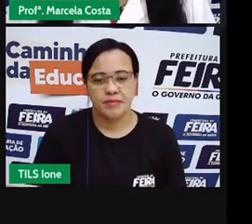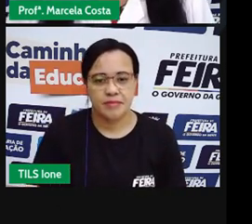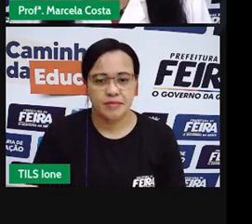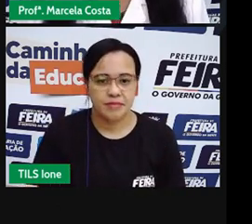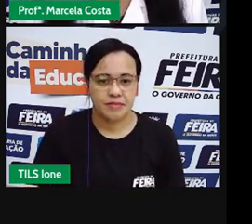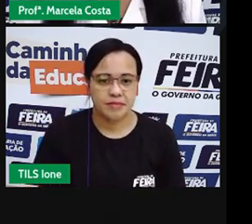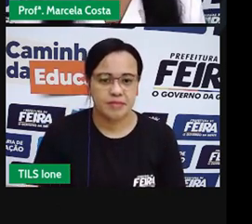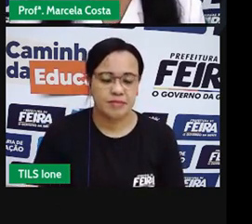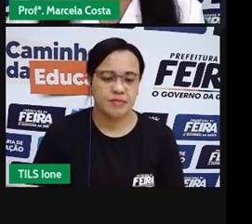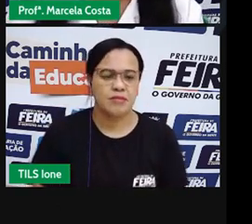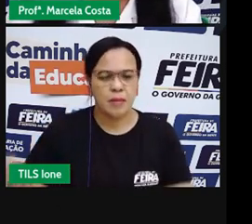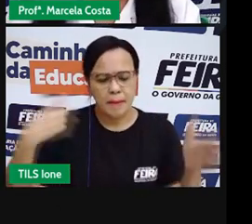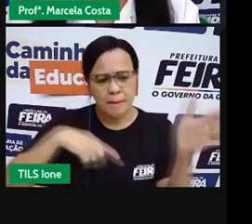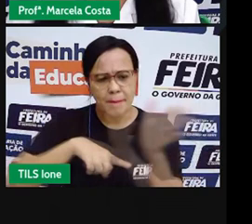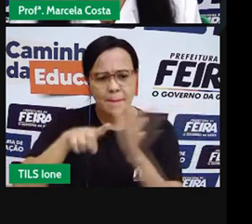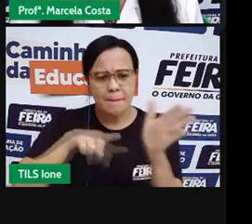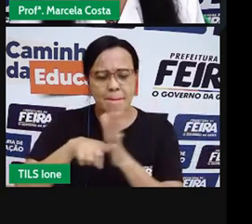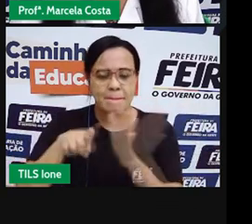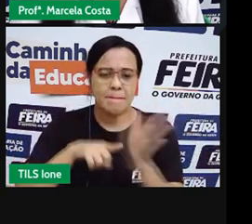Vocês já se perguntaram